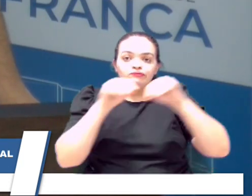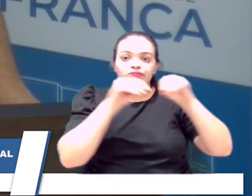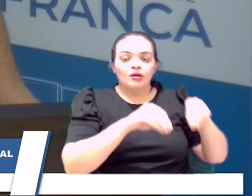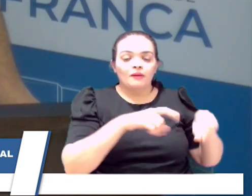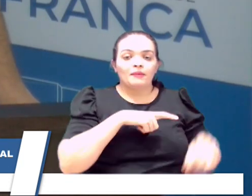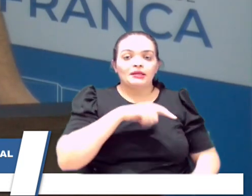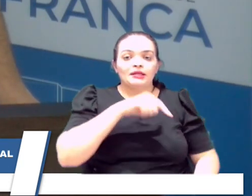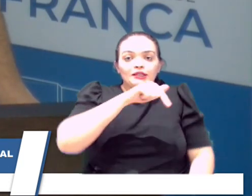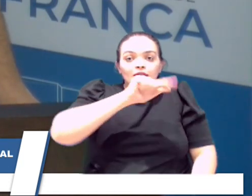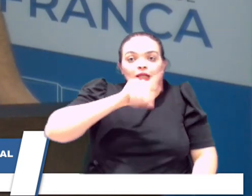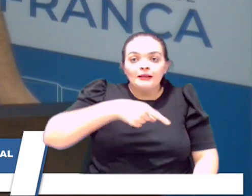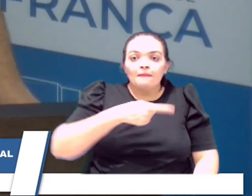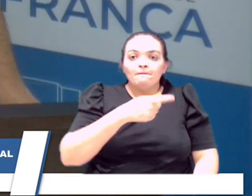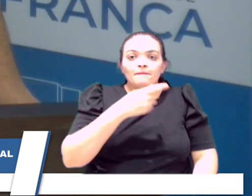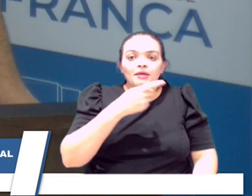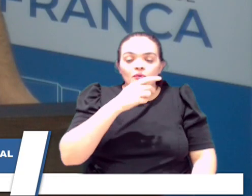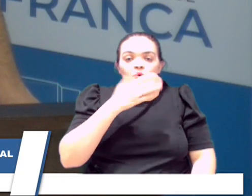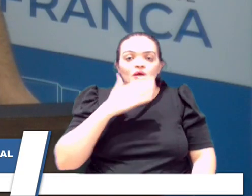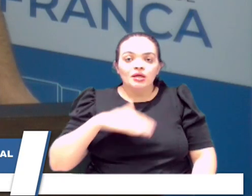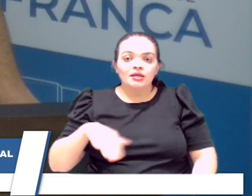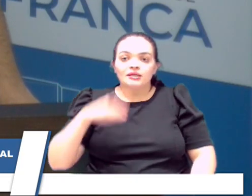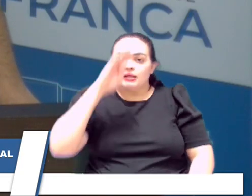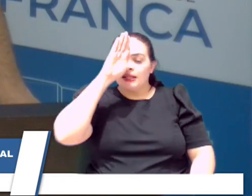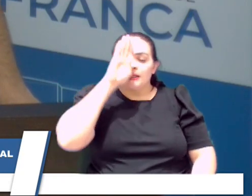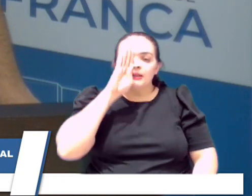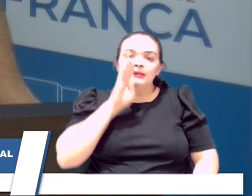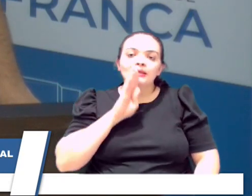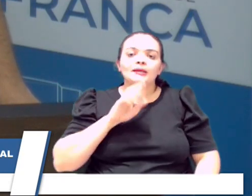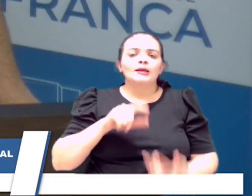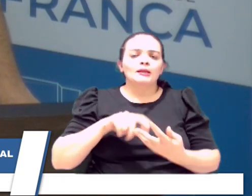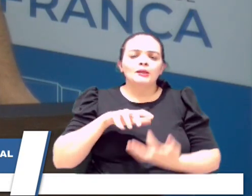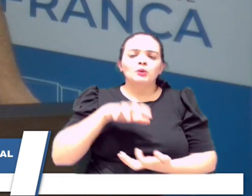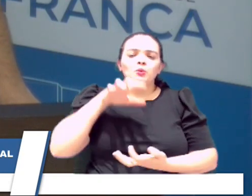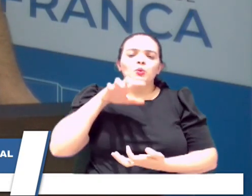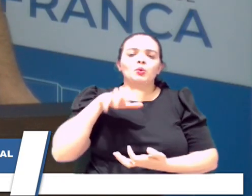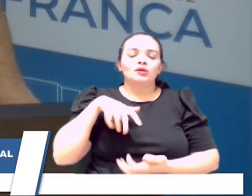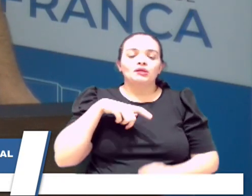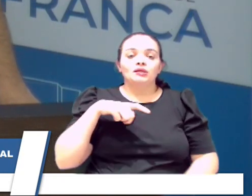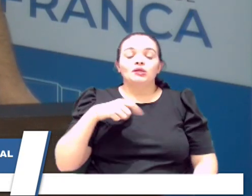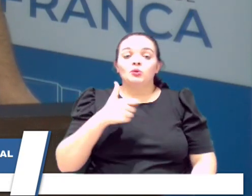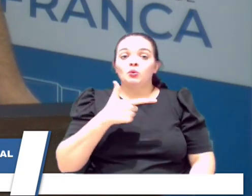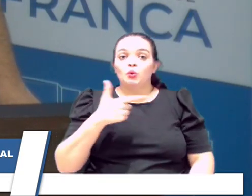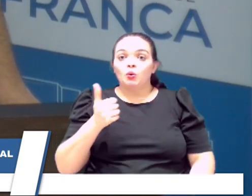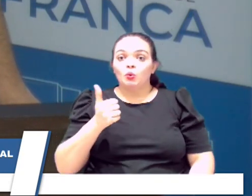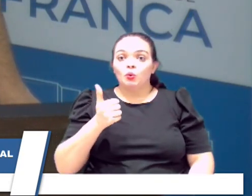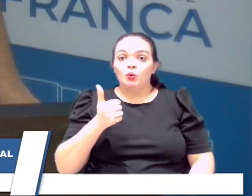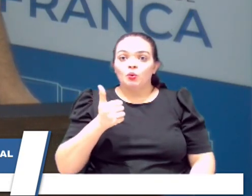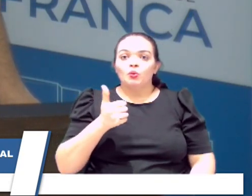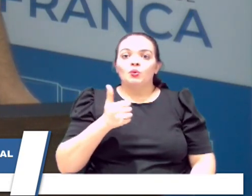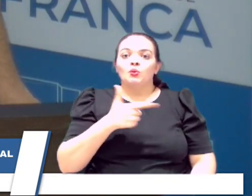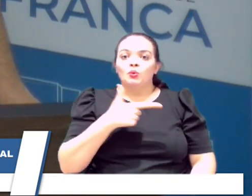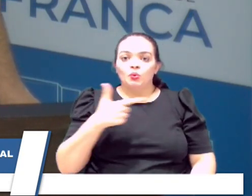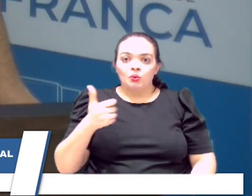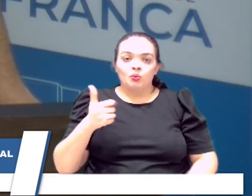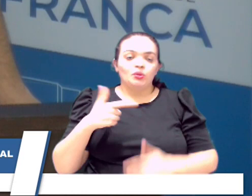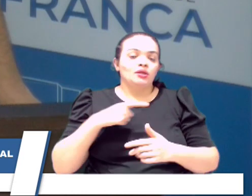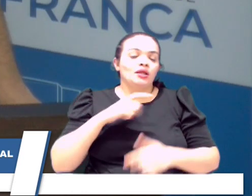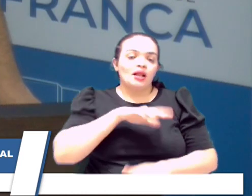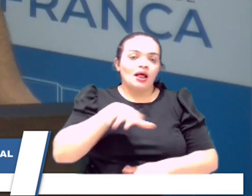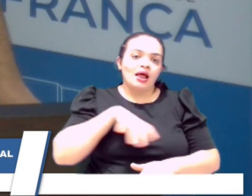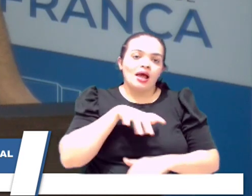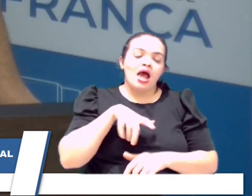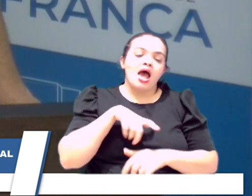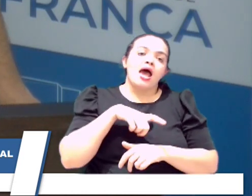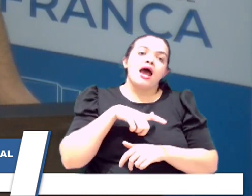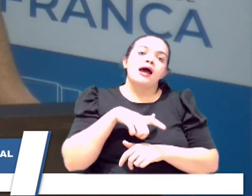7.000 crianças gratuitamente, crianças e idosos, com 12 especialidades médicas que infelizmente o poder público não tem